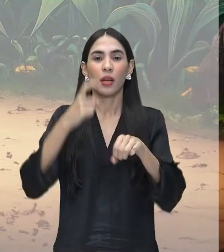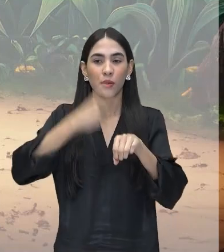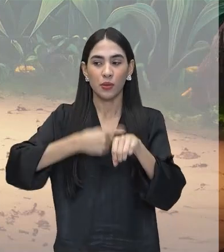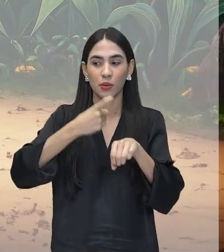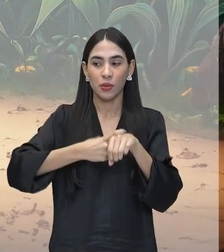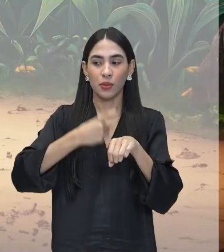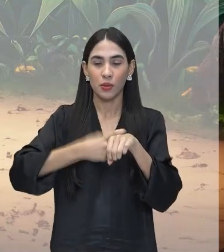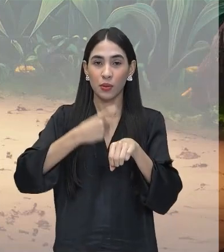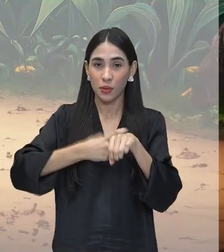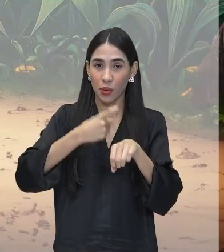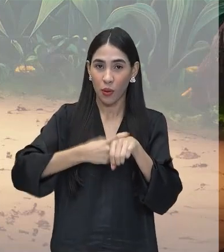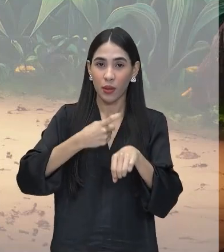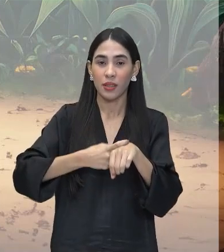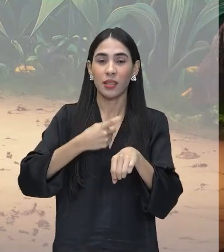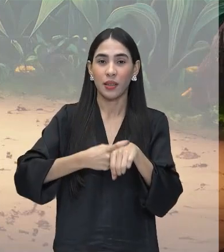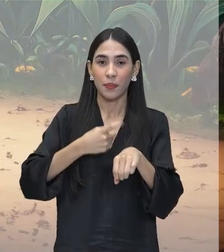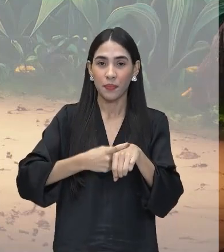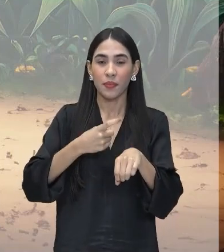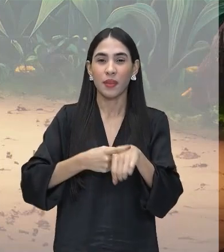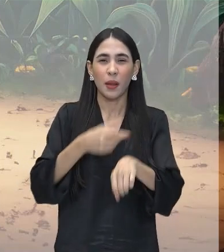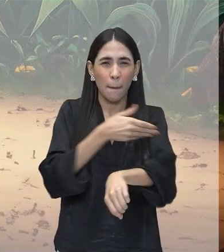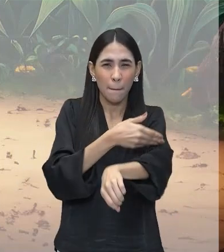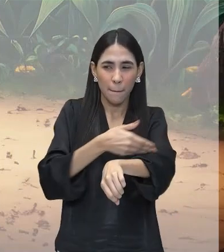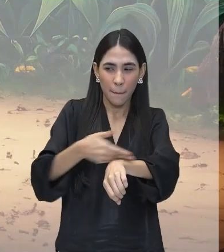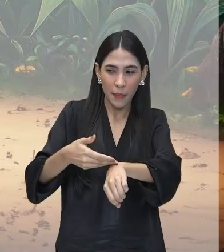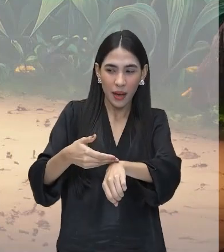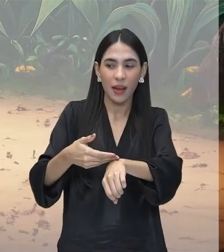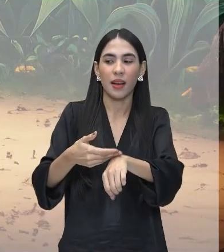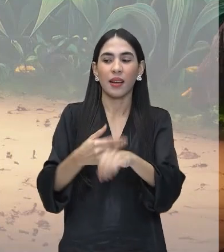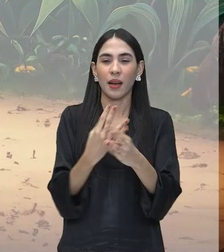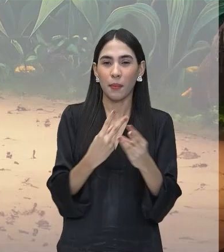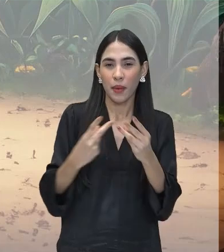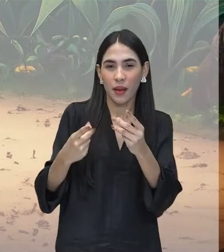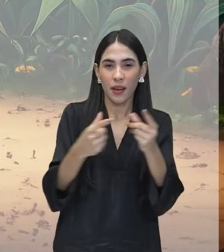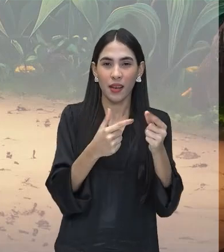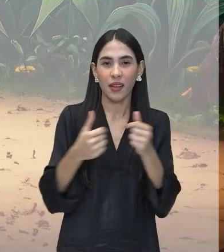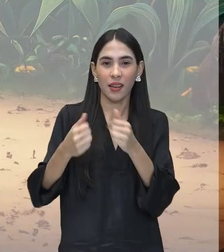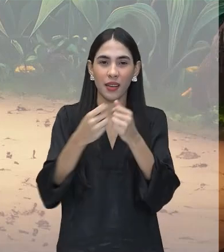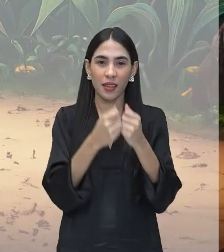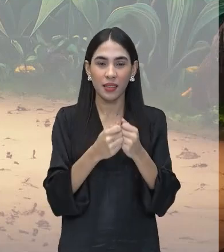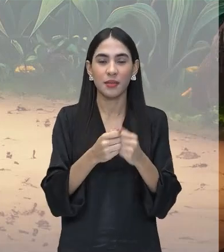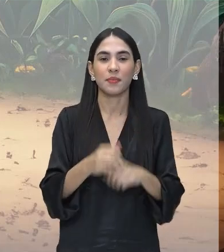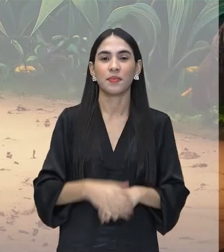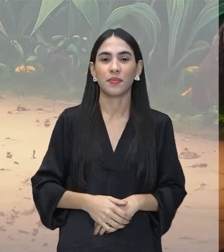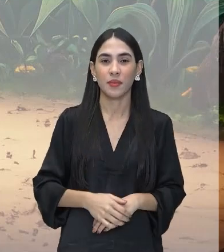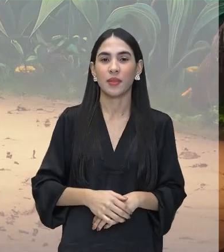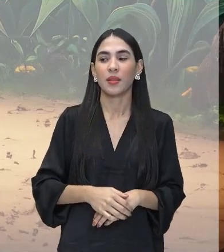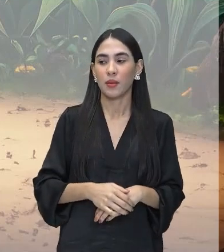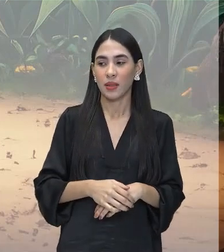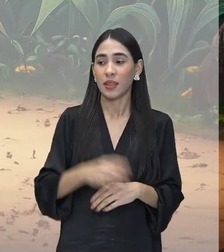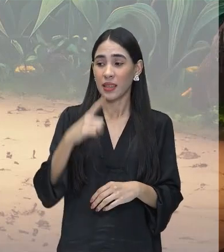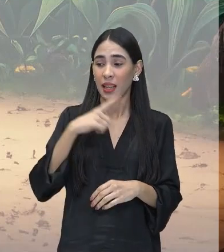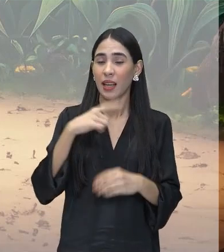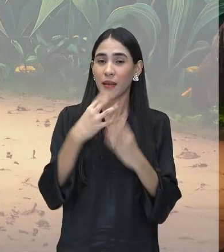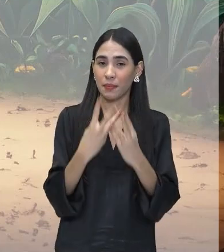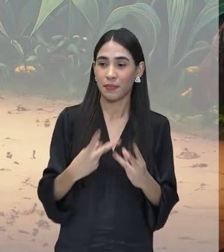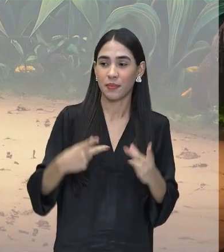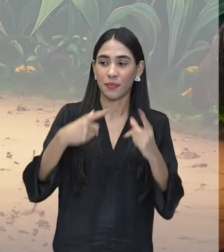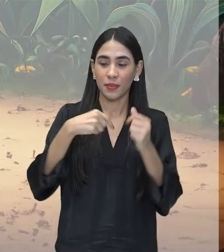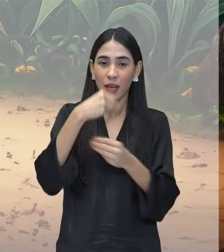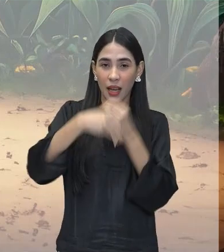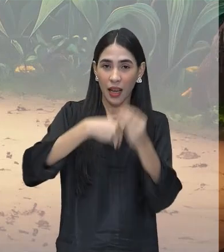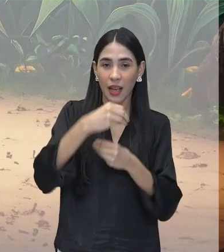uma temperatura ambiente sólida, branca, cristalina, bastante solúvel em água, e ela é muito